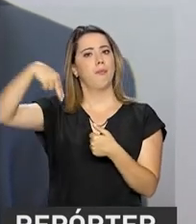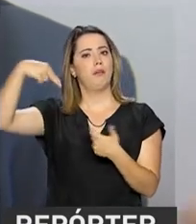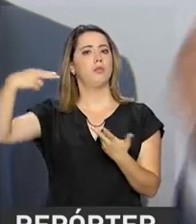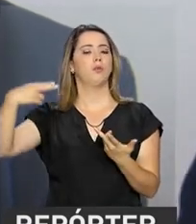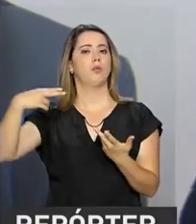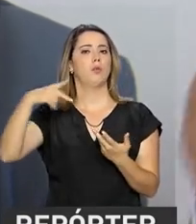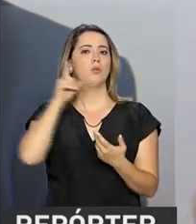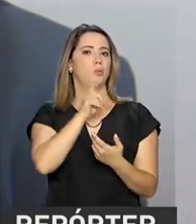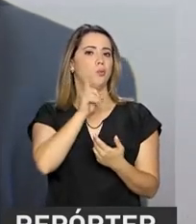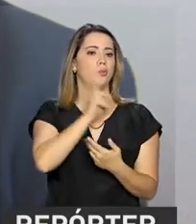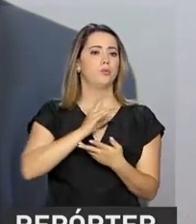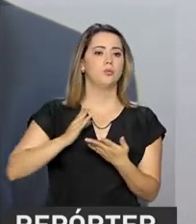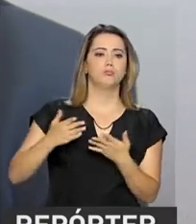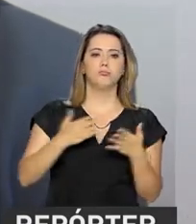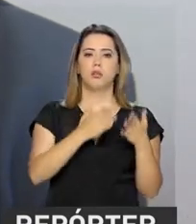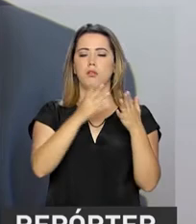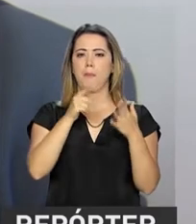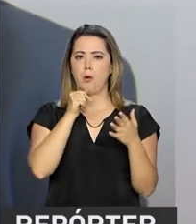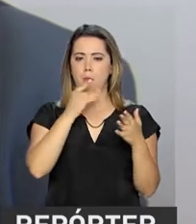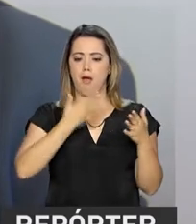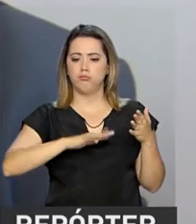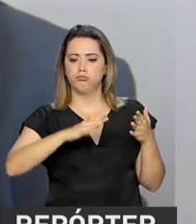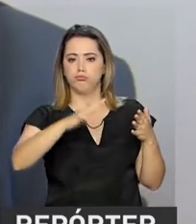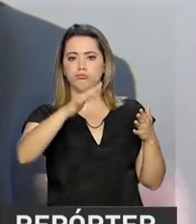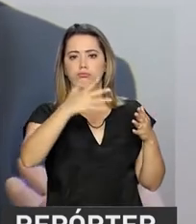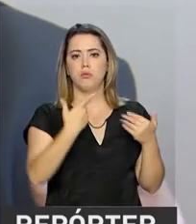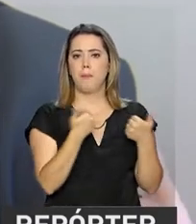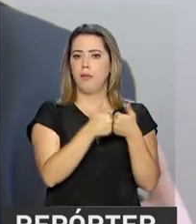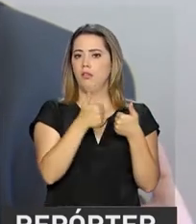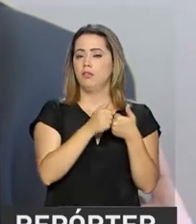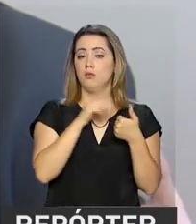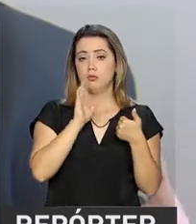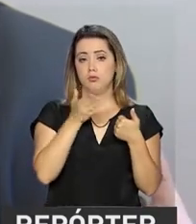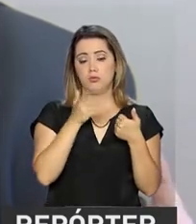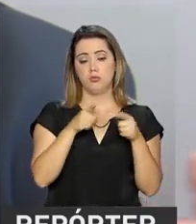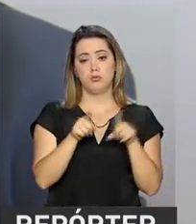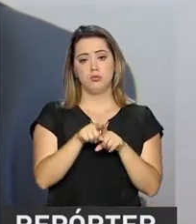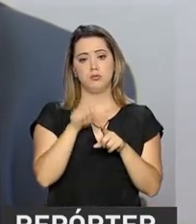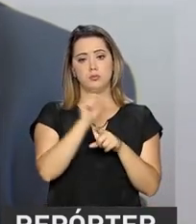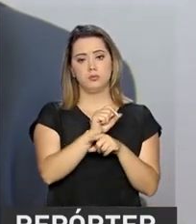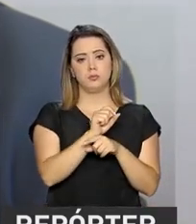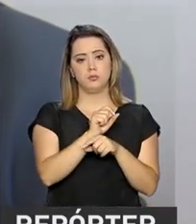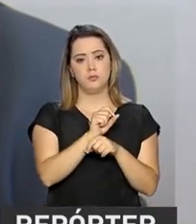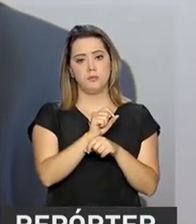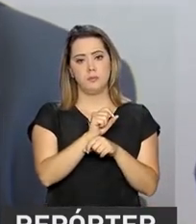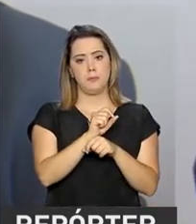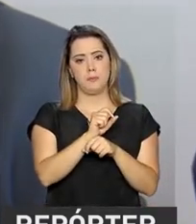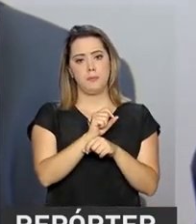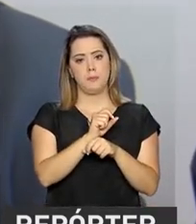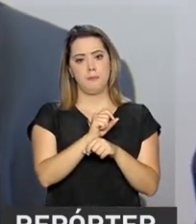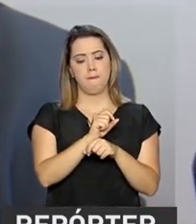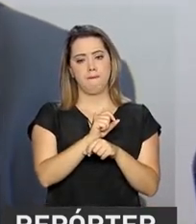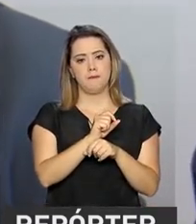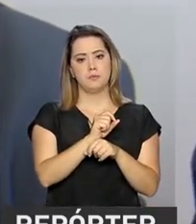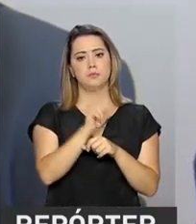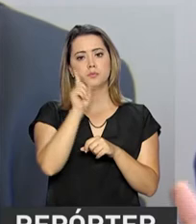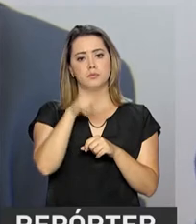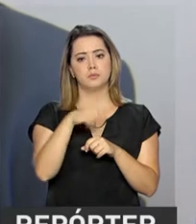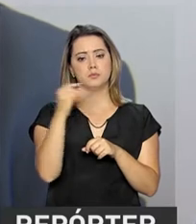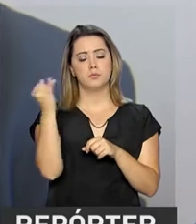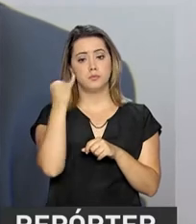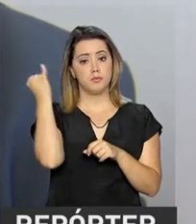o enviado por via canal do panamá nós temos postos lá com calados naturais é extremamente